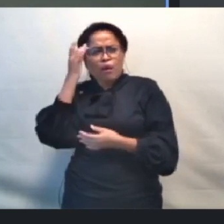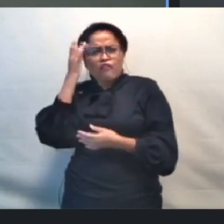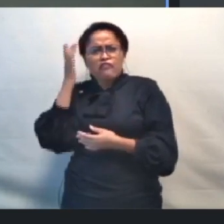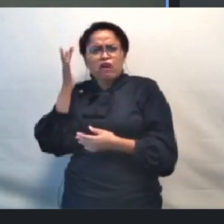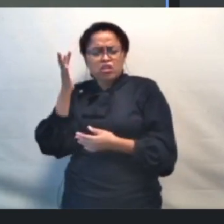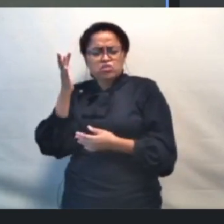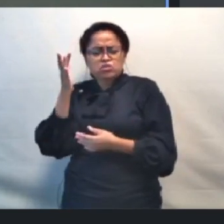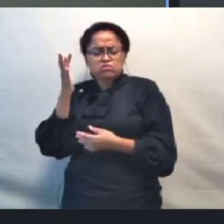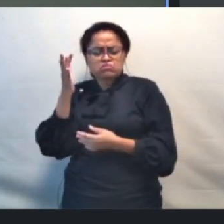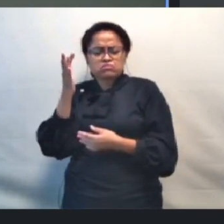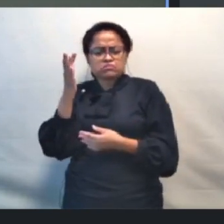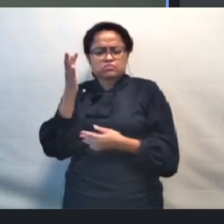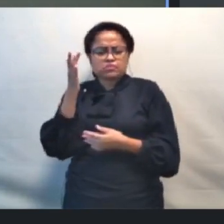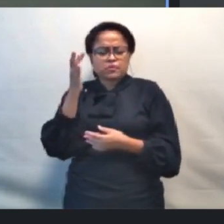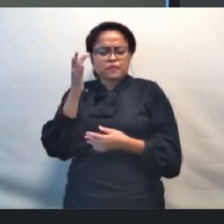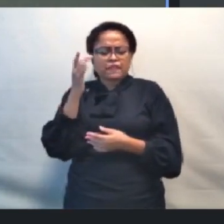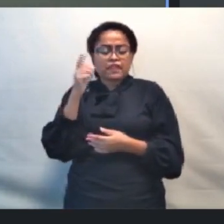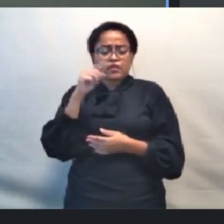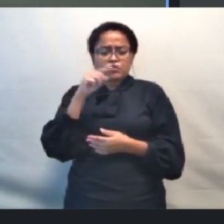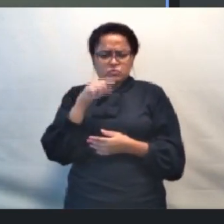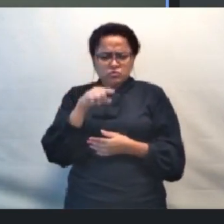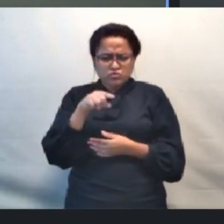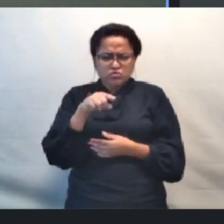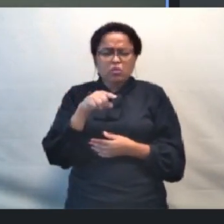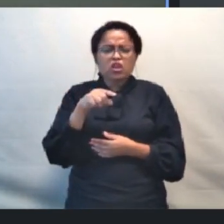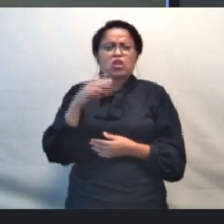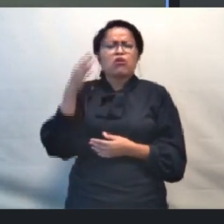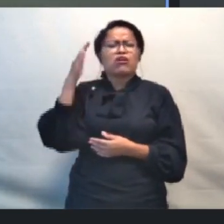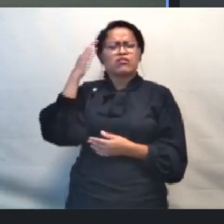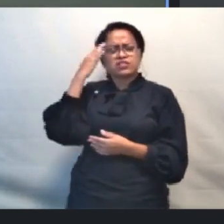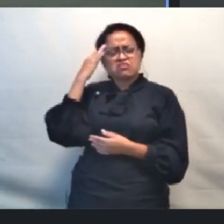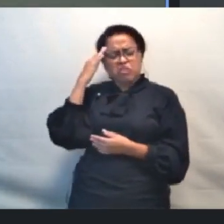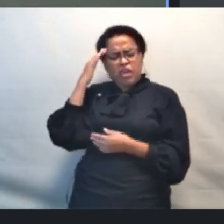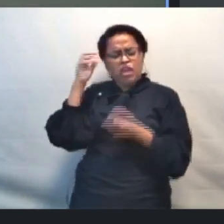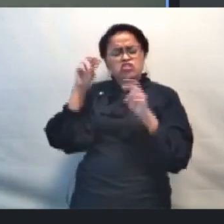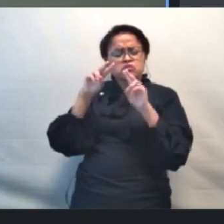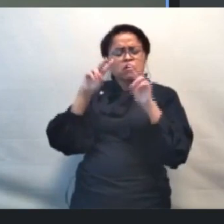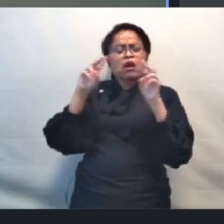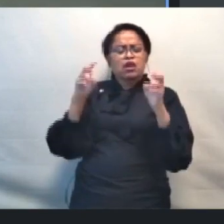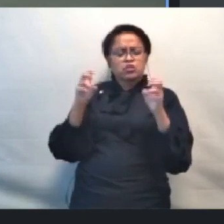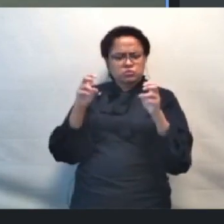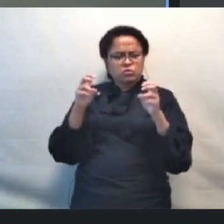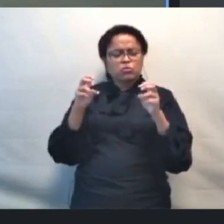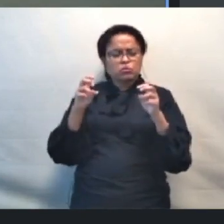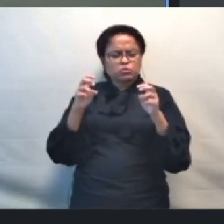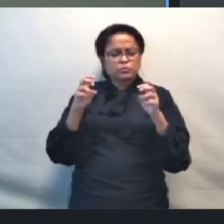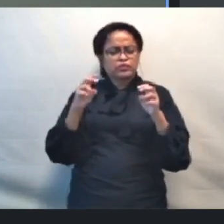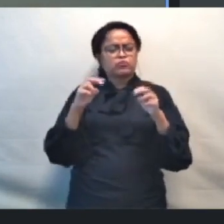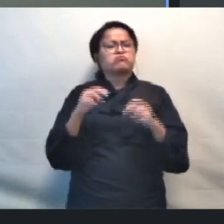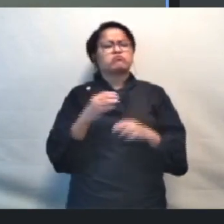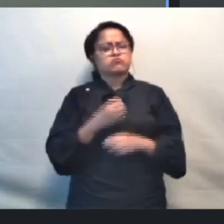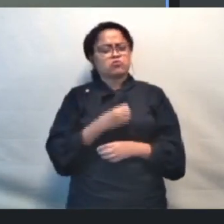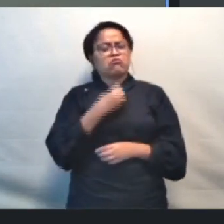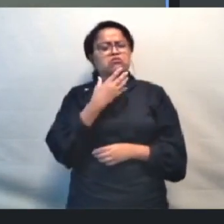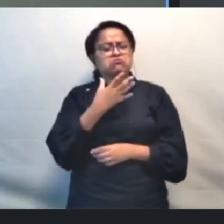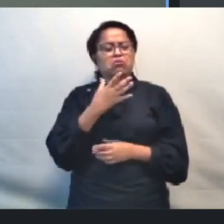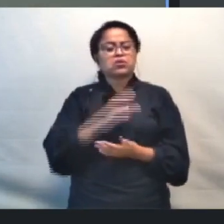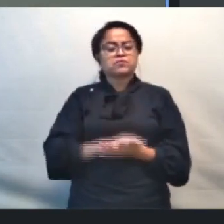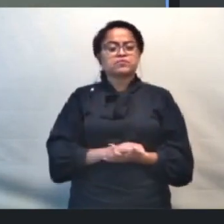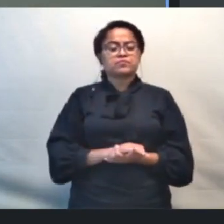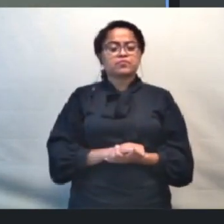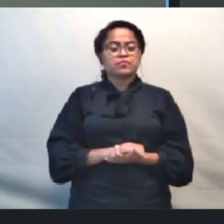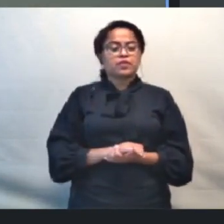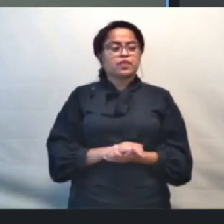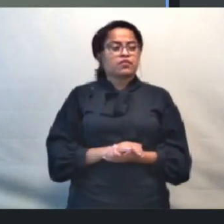é bem matriculado no assunto, né? Então, o senhor conhece bem do que nós estamos falando. Eu estou tentando abrir